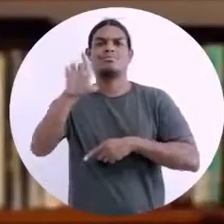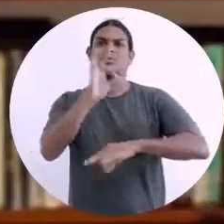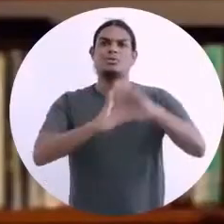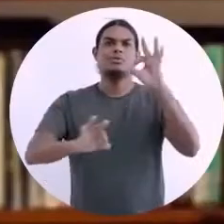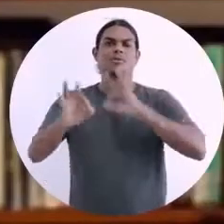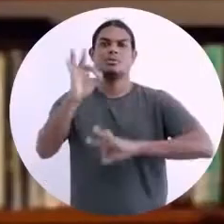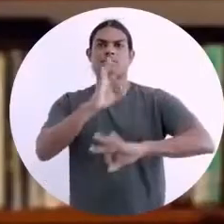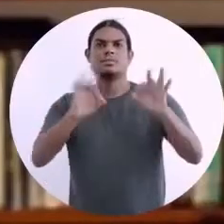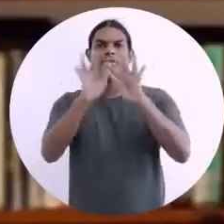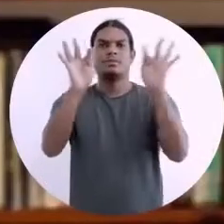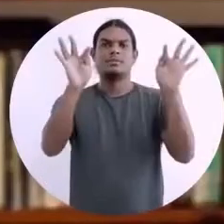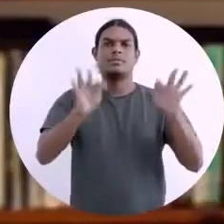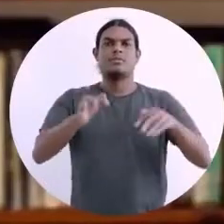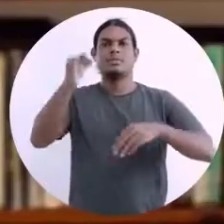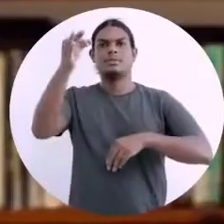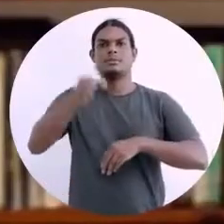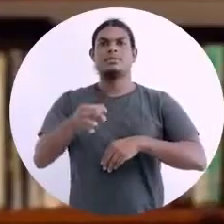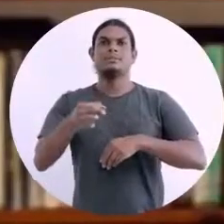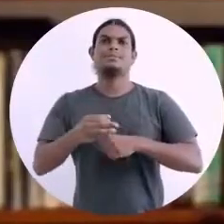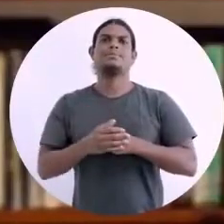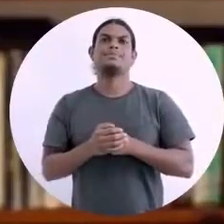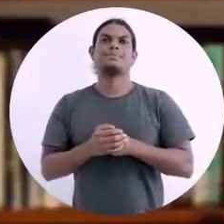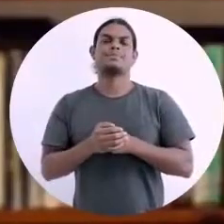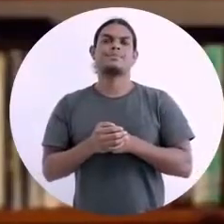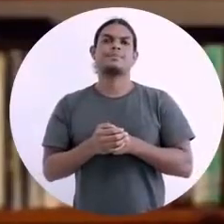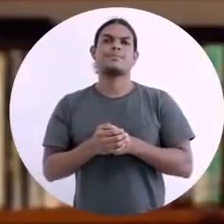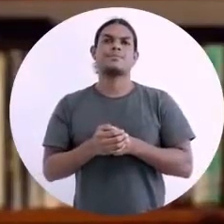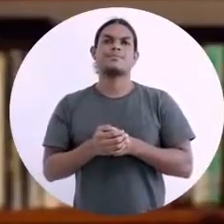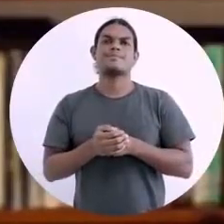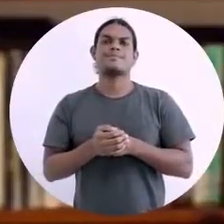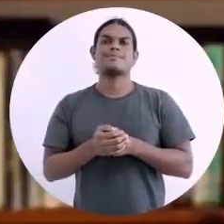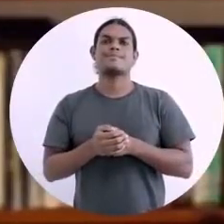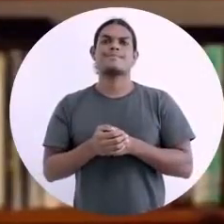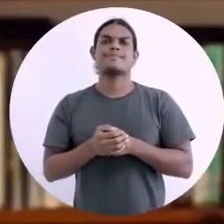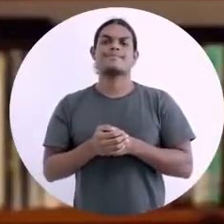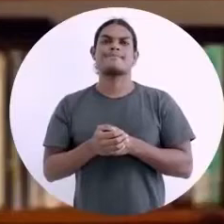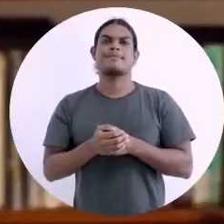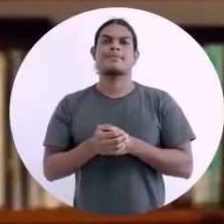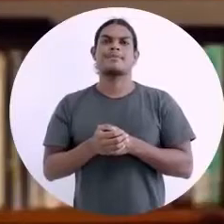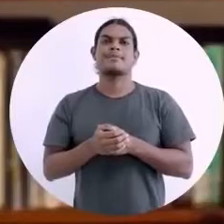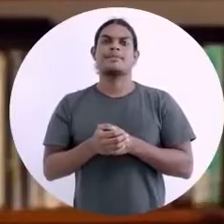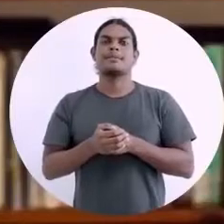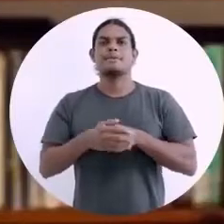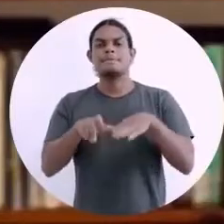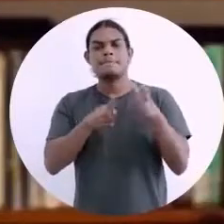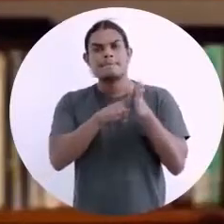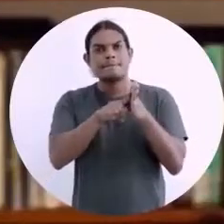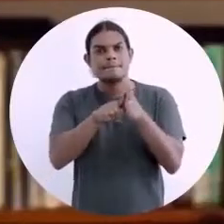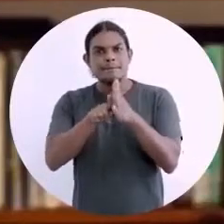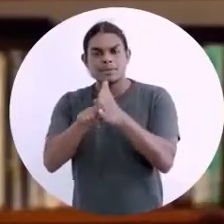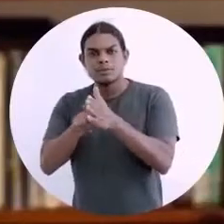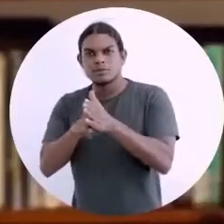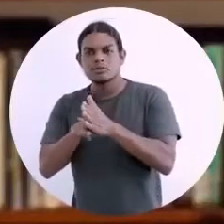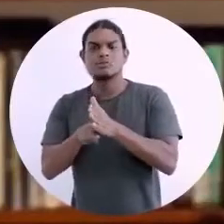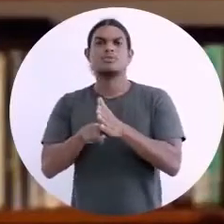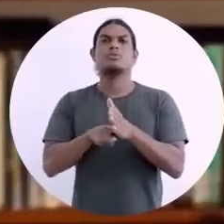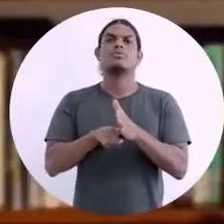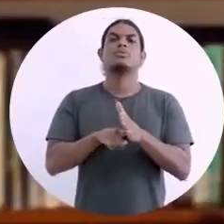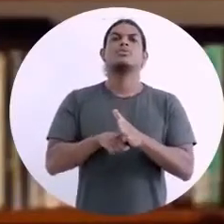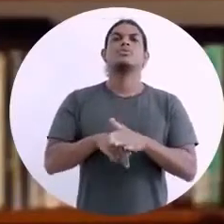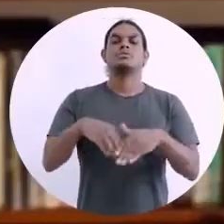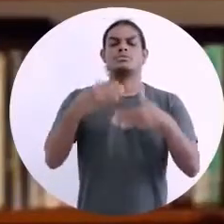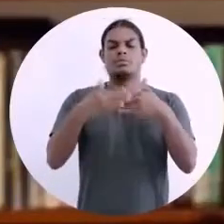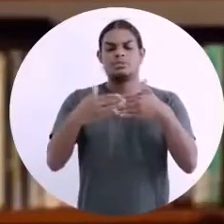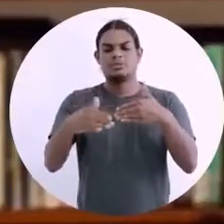atender os seus usuários. Até que ele pegou, pesquisando sobre as classificações filosóficas